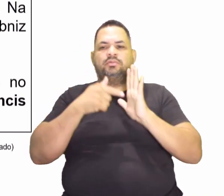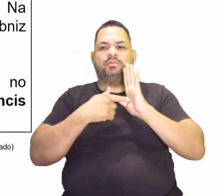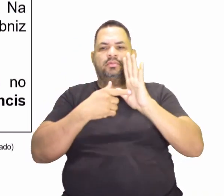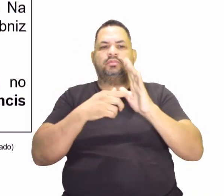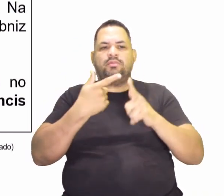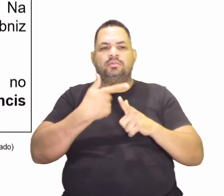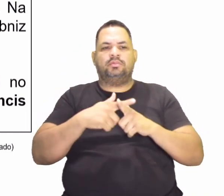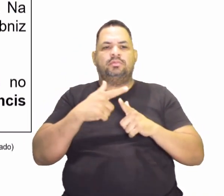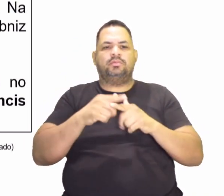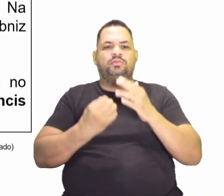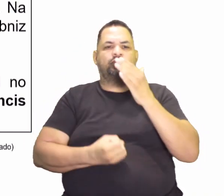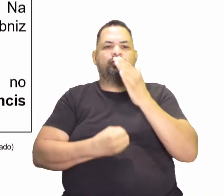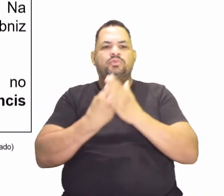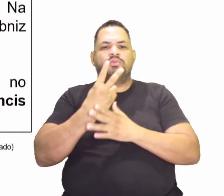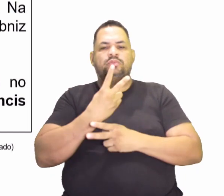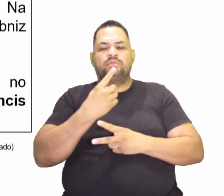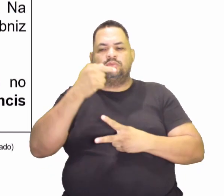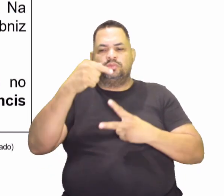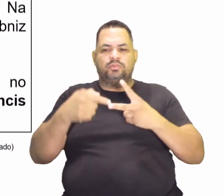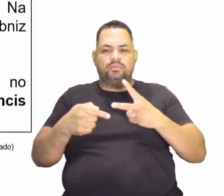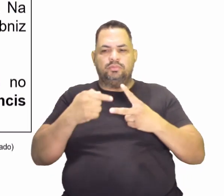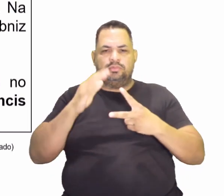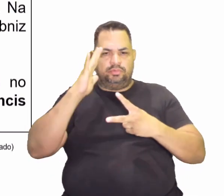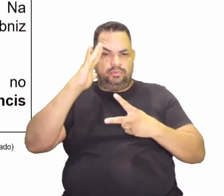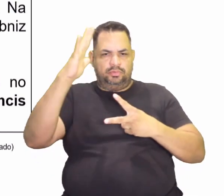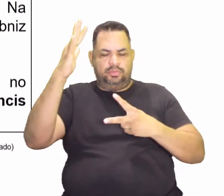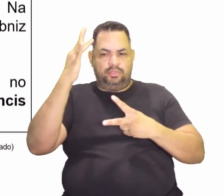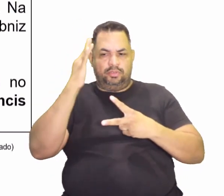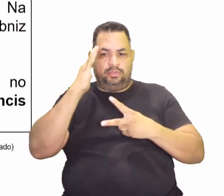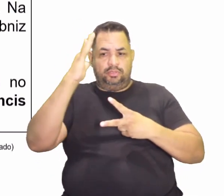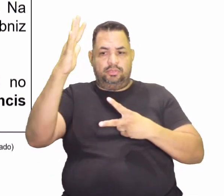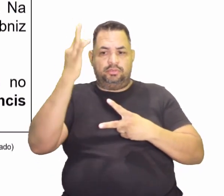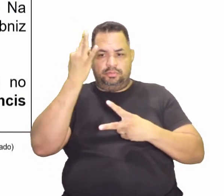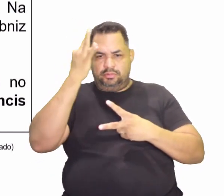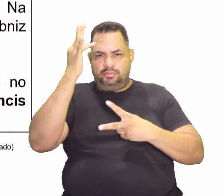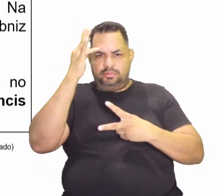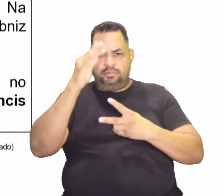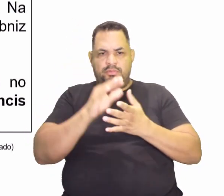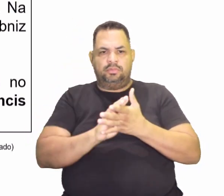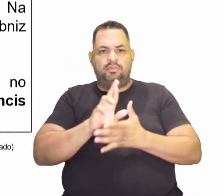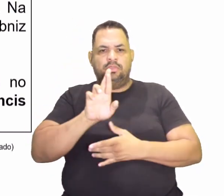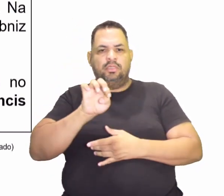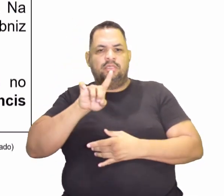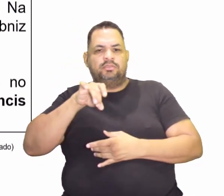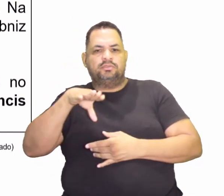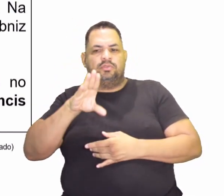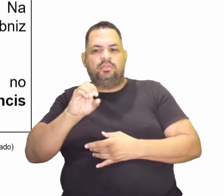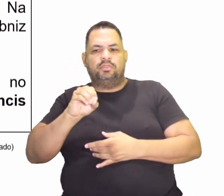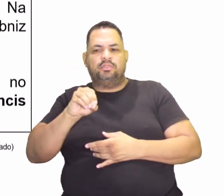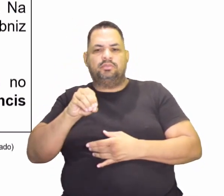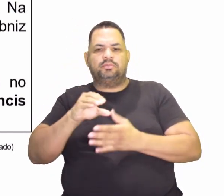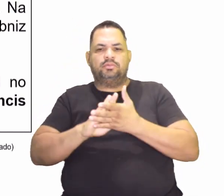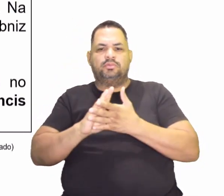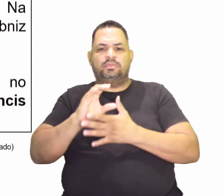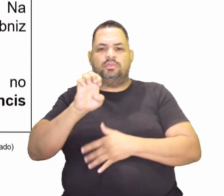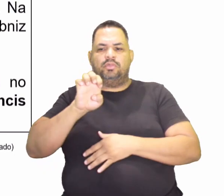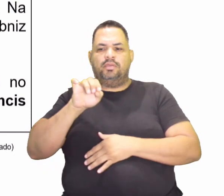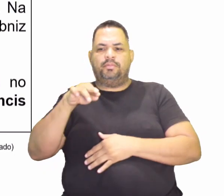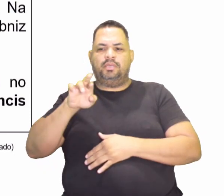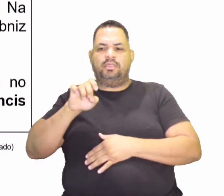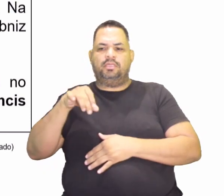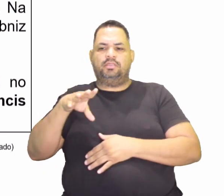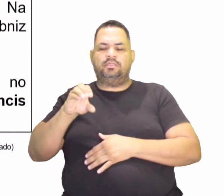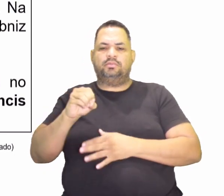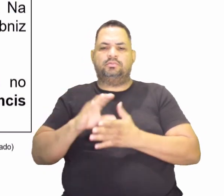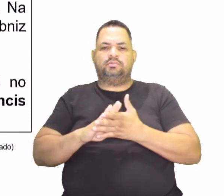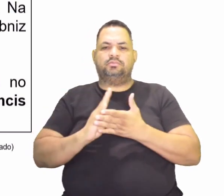esse problema deram origem a duas correntes filosóficas. Está aqui, ó. O racionalismo e o empirismo. Nós vimos,